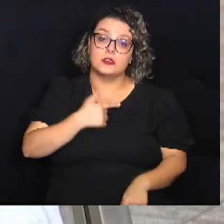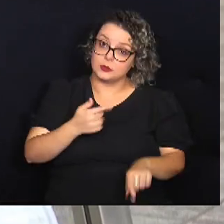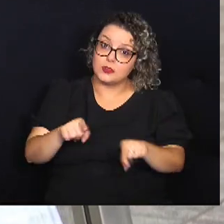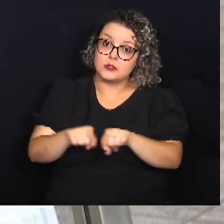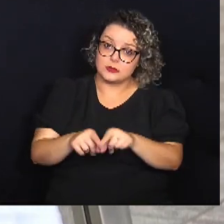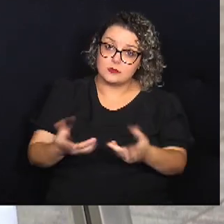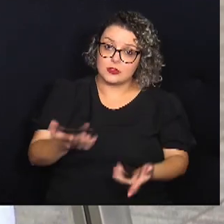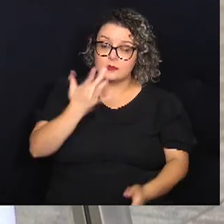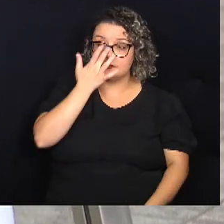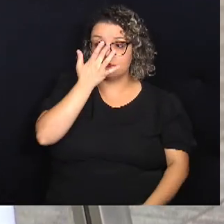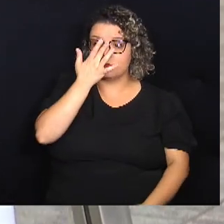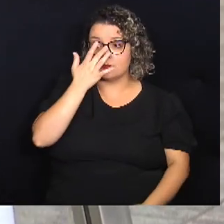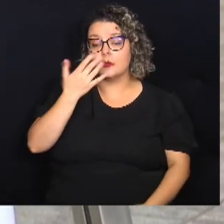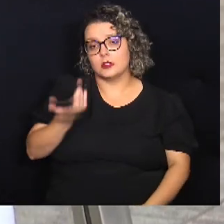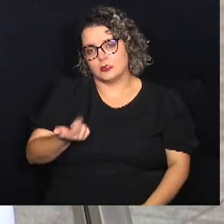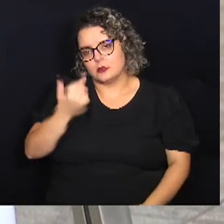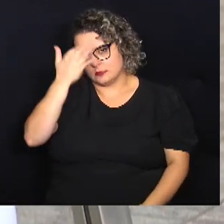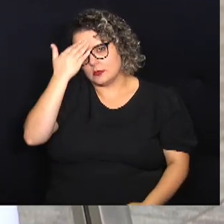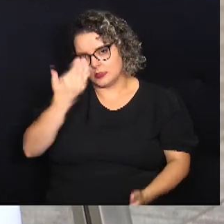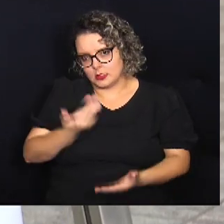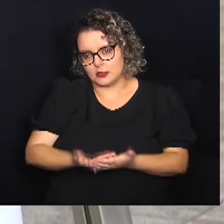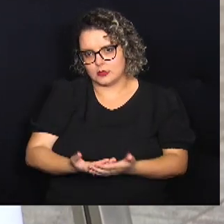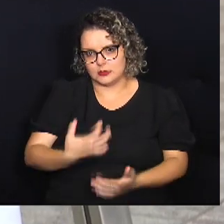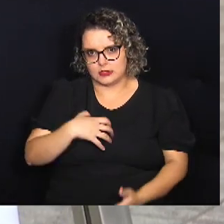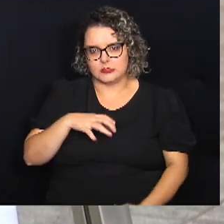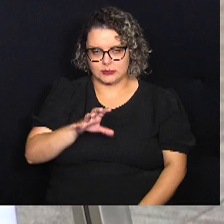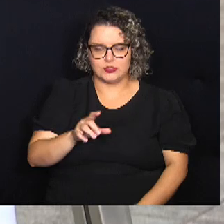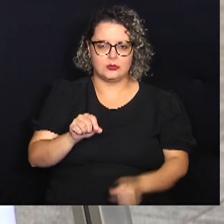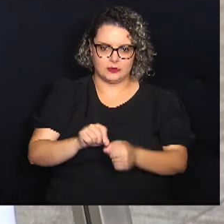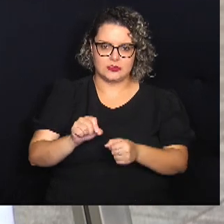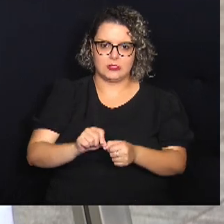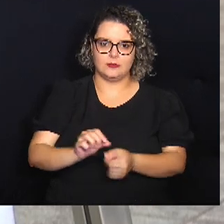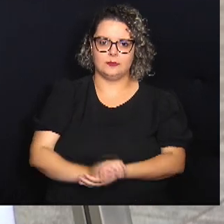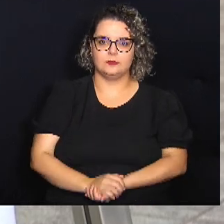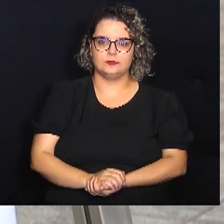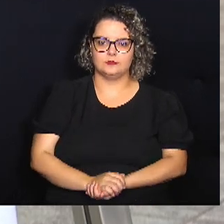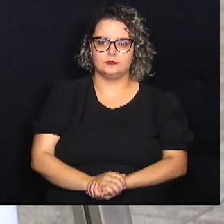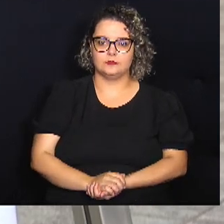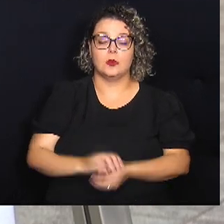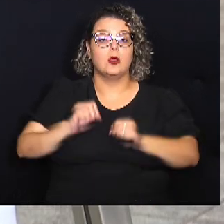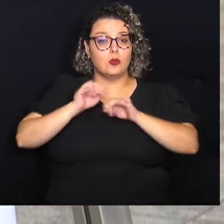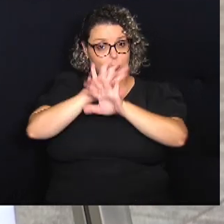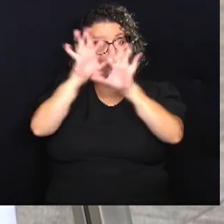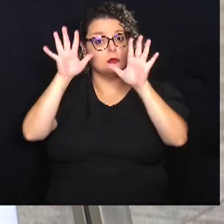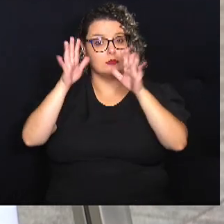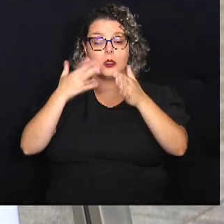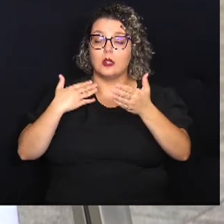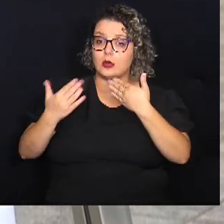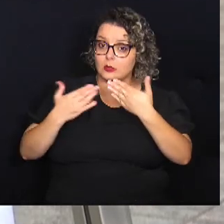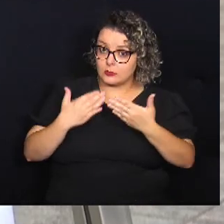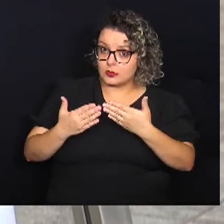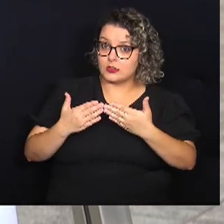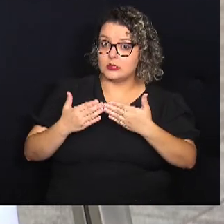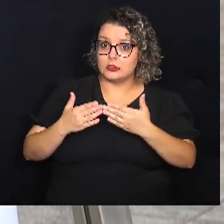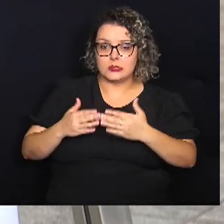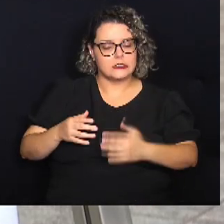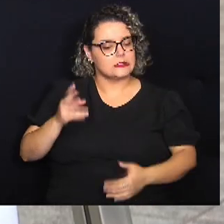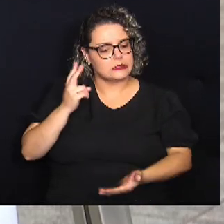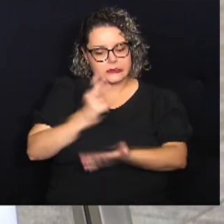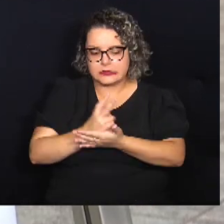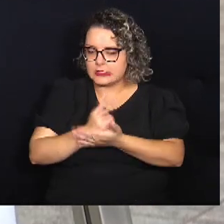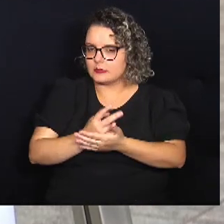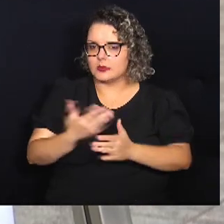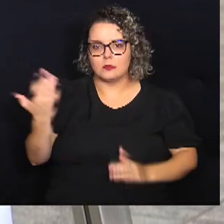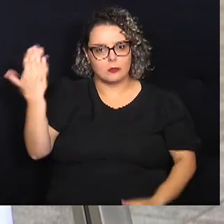Então, eu acredito que é dessa forma que nós temos que fazer. Com transparência, conversando à frente da população,